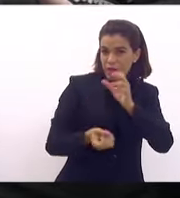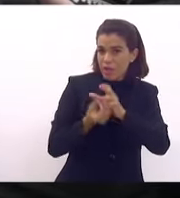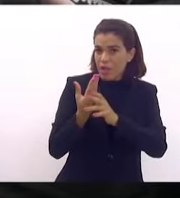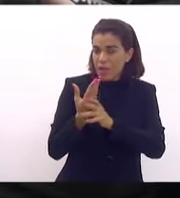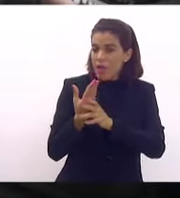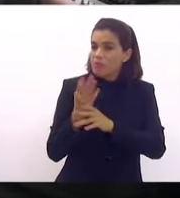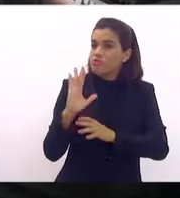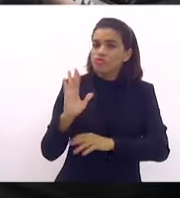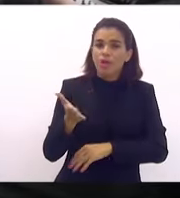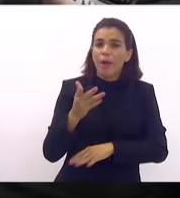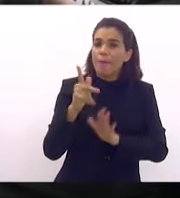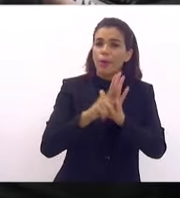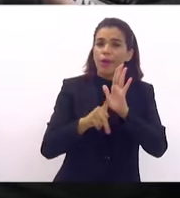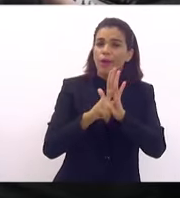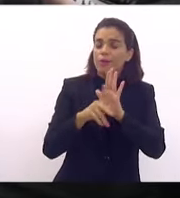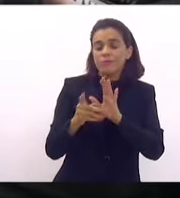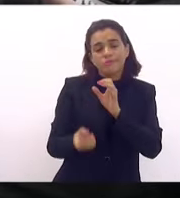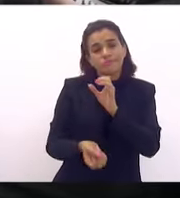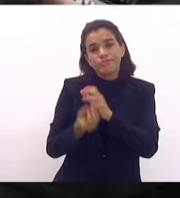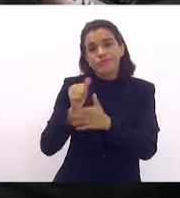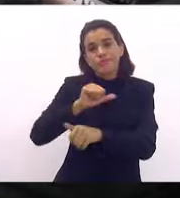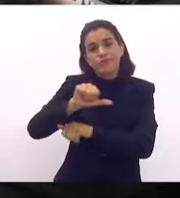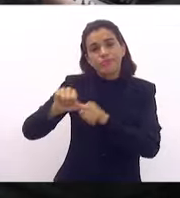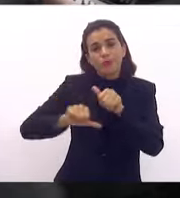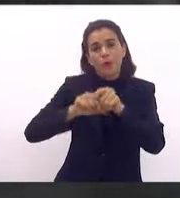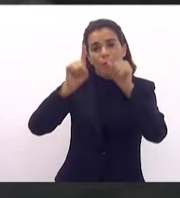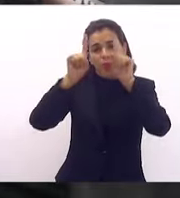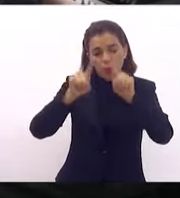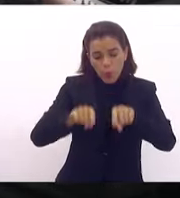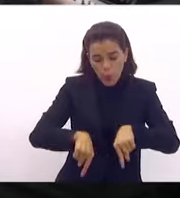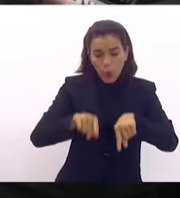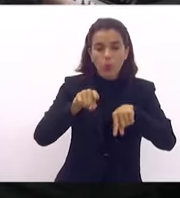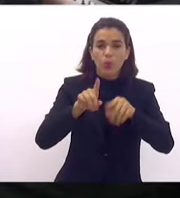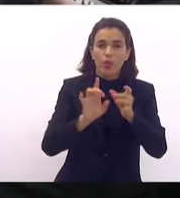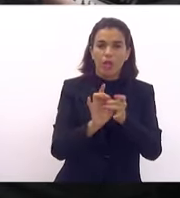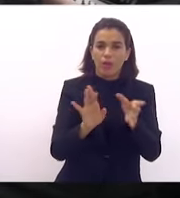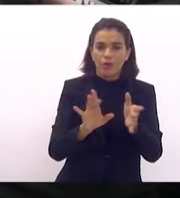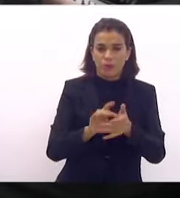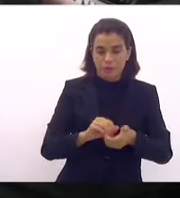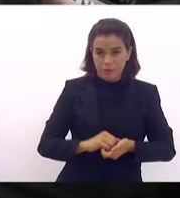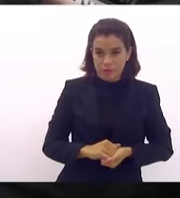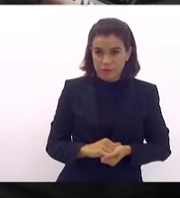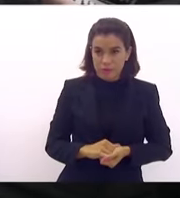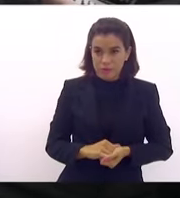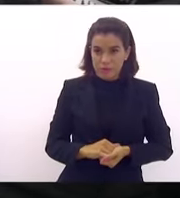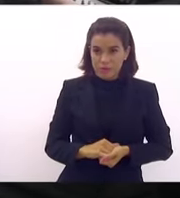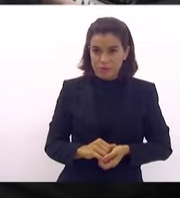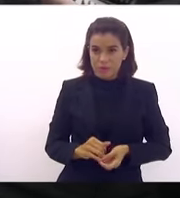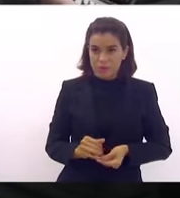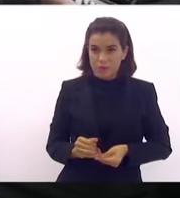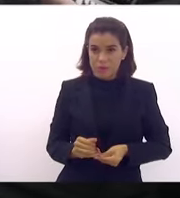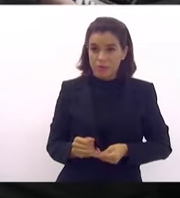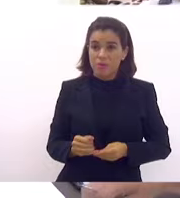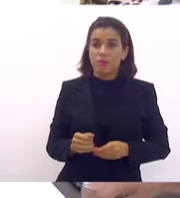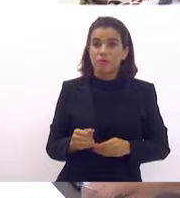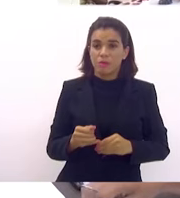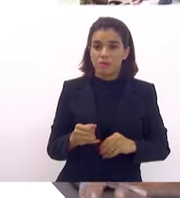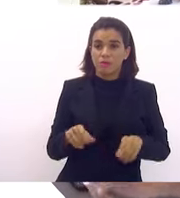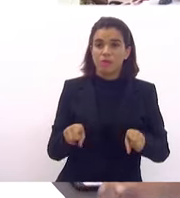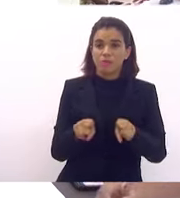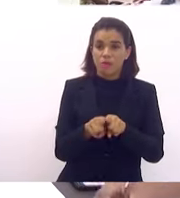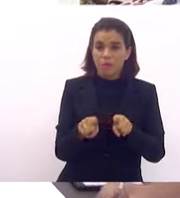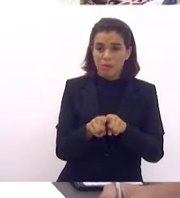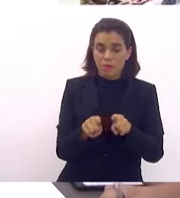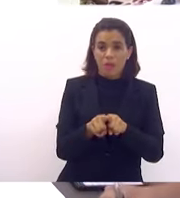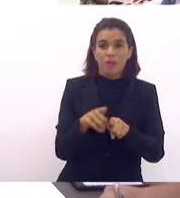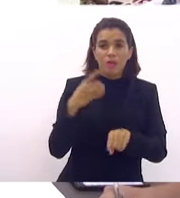institui e transforma o projeto todo em autorizativo, conforme está aqui nas emendas do doutor Serginho. Cabe razão ao deputado Serafim. A